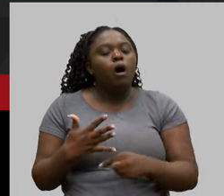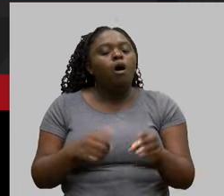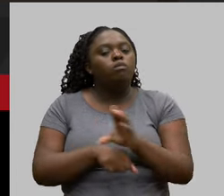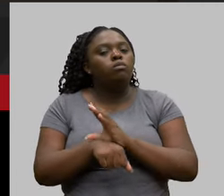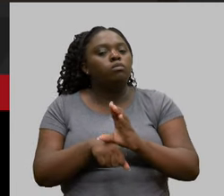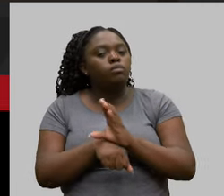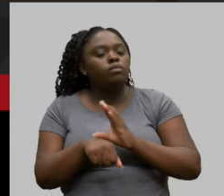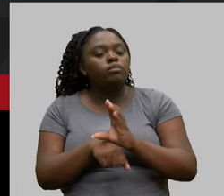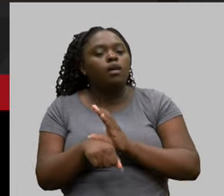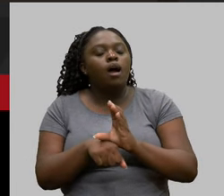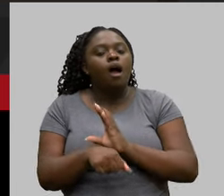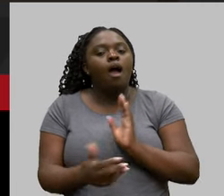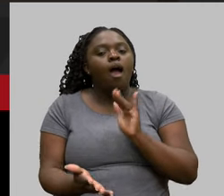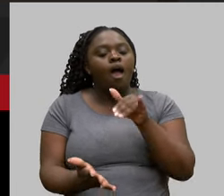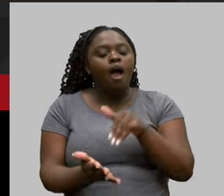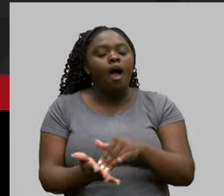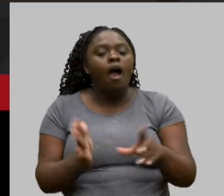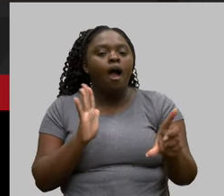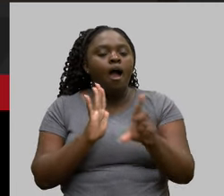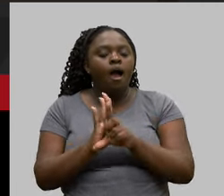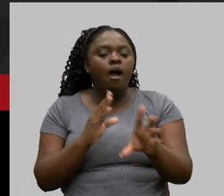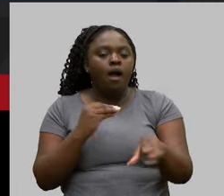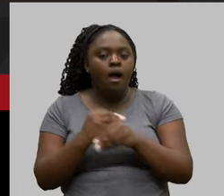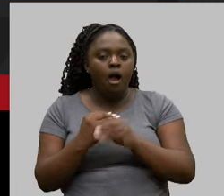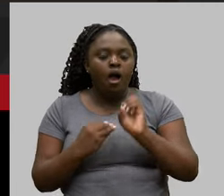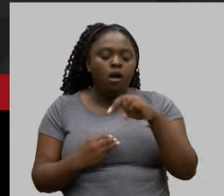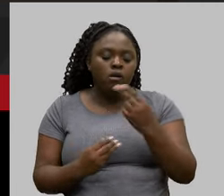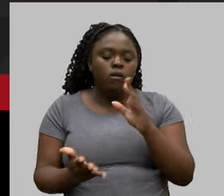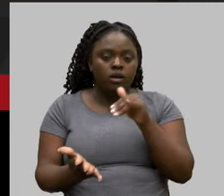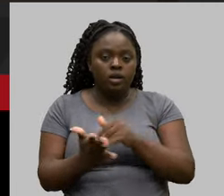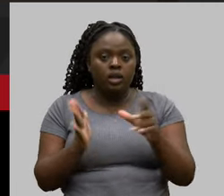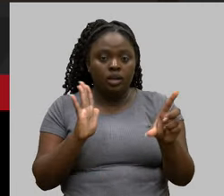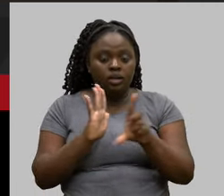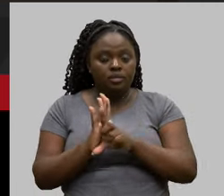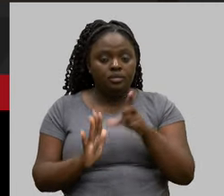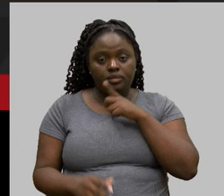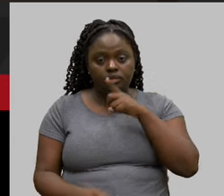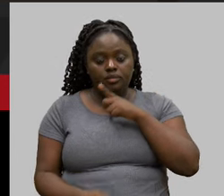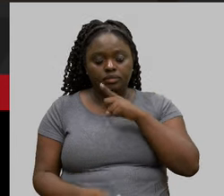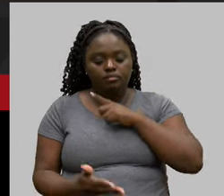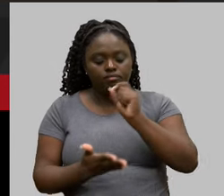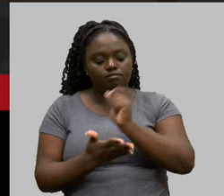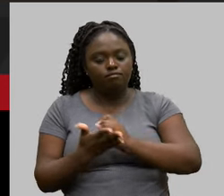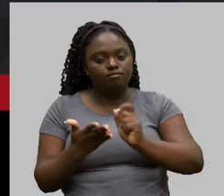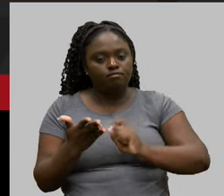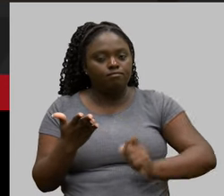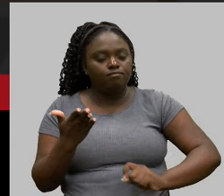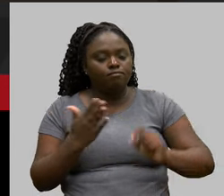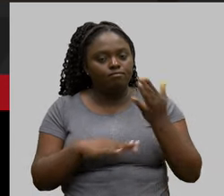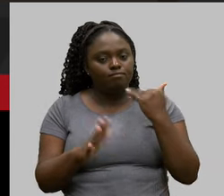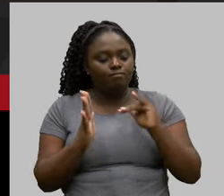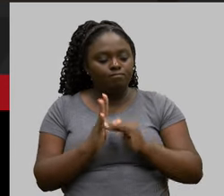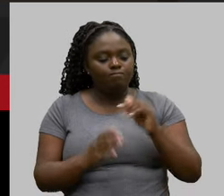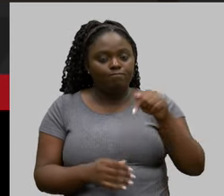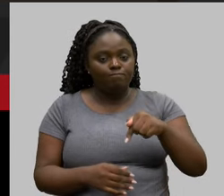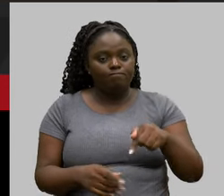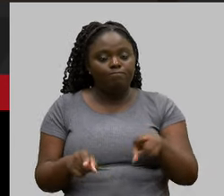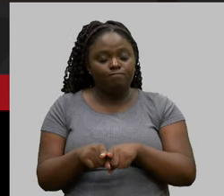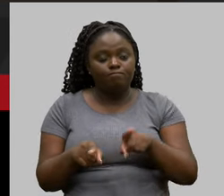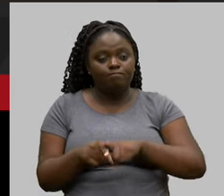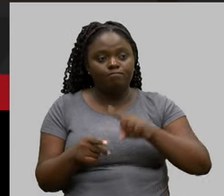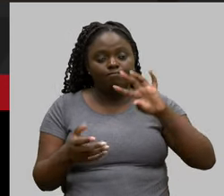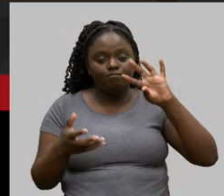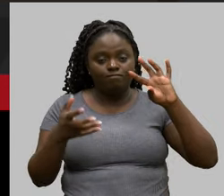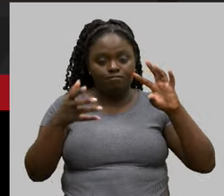é até que lei complementar ou até que lei ordinária venha a modificar tudo aquilo que esteja ali revoga as regras de transição